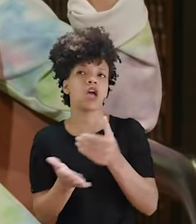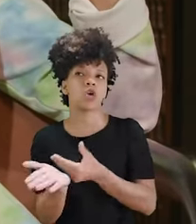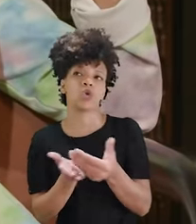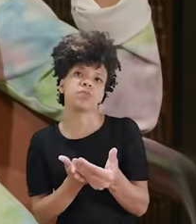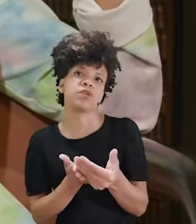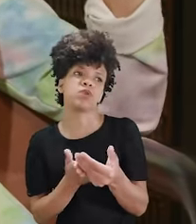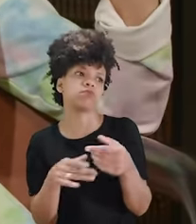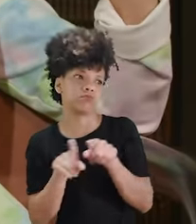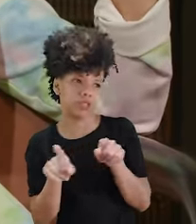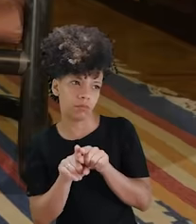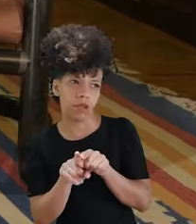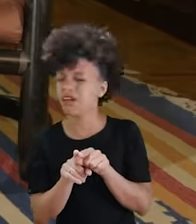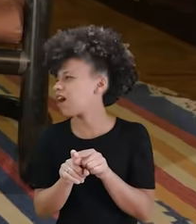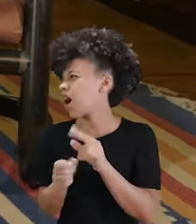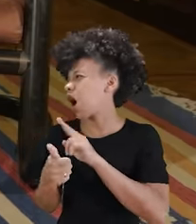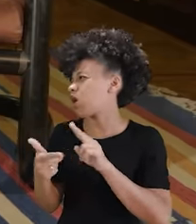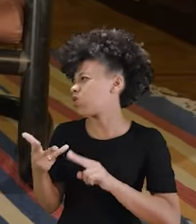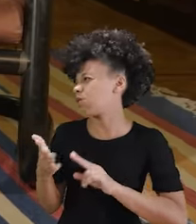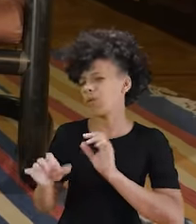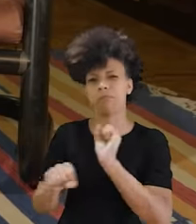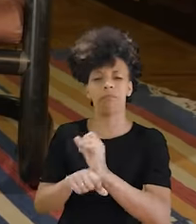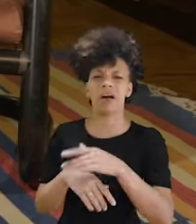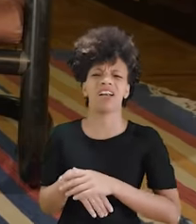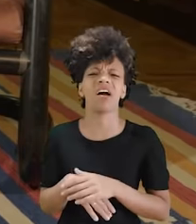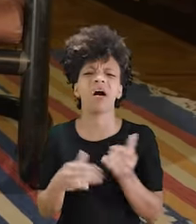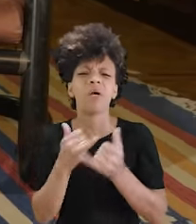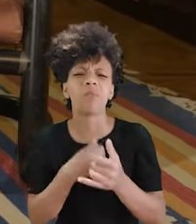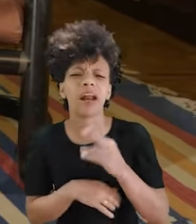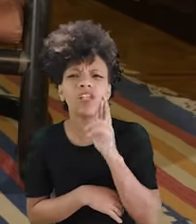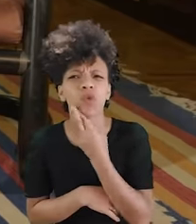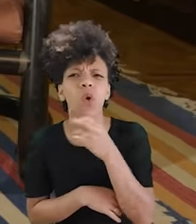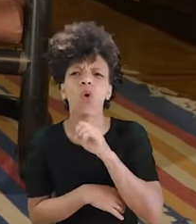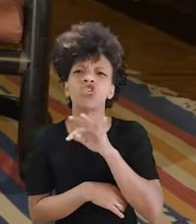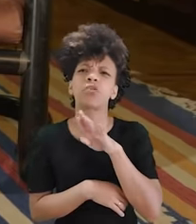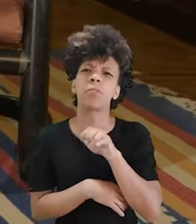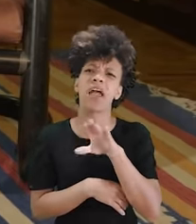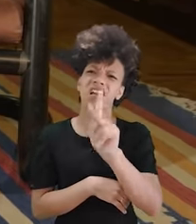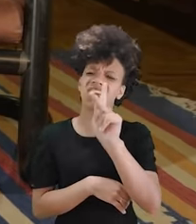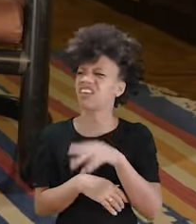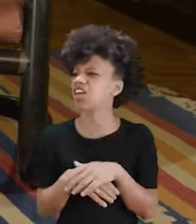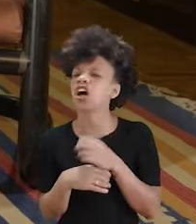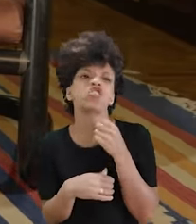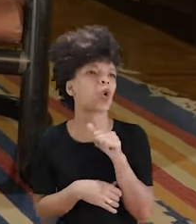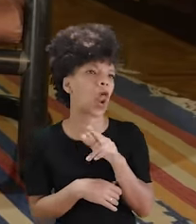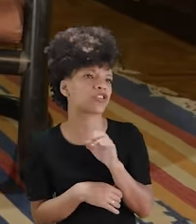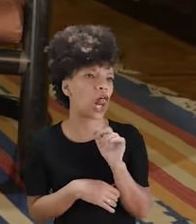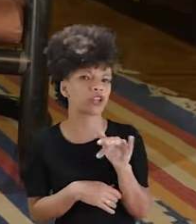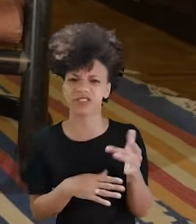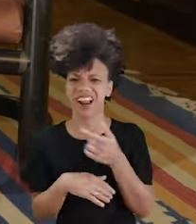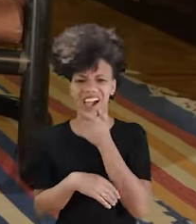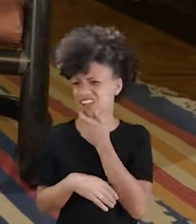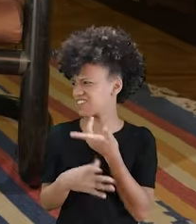começou com Island escape que é muito nome parece falar tudo ao seu dicionário das